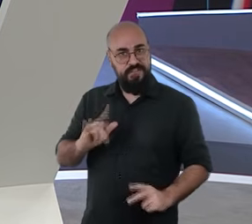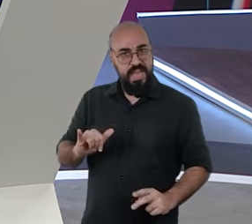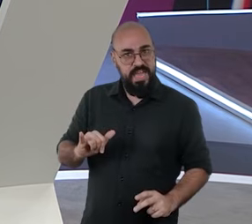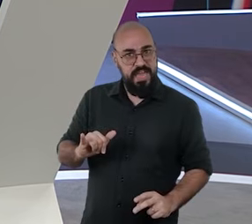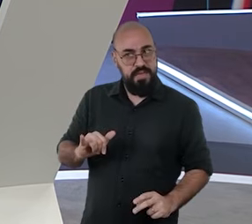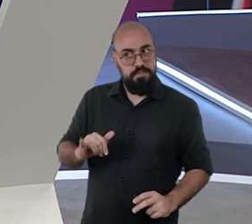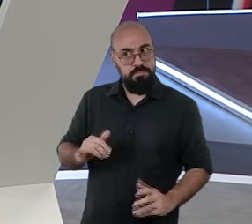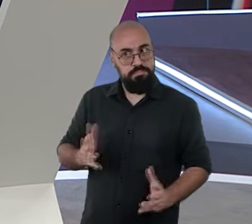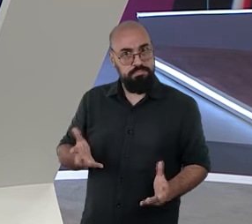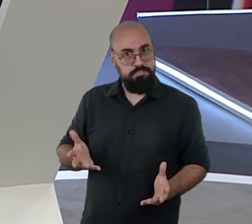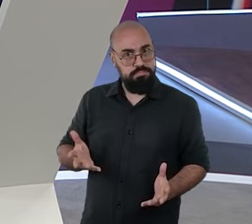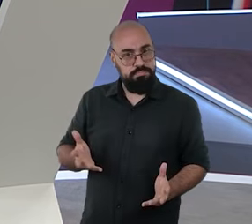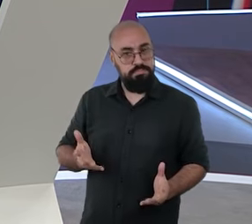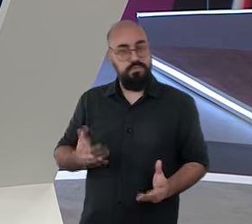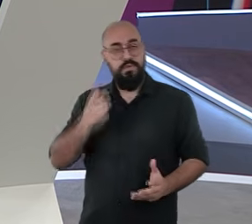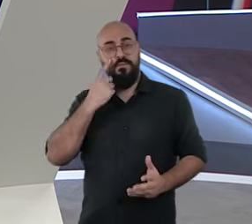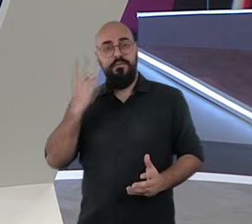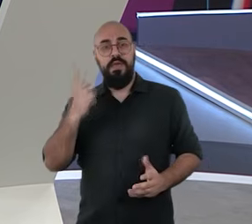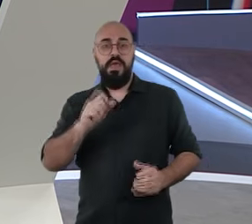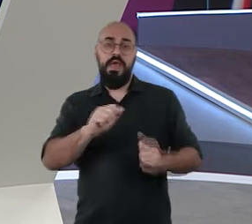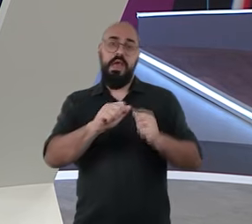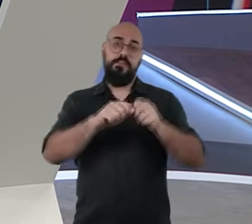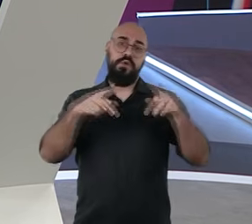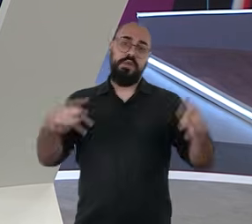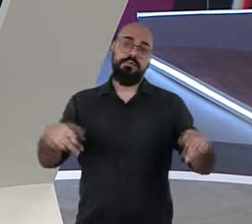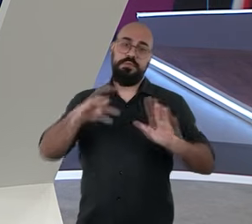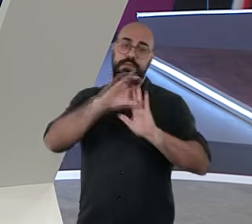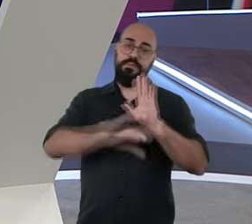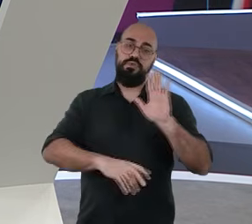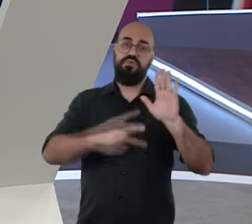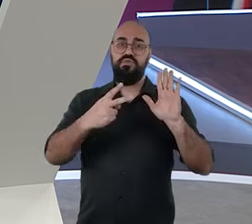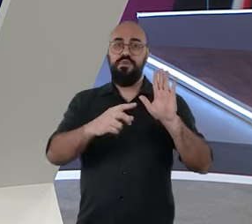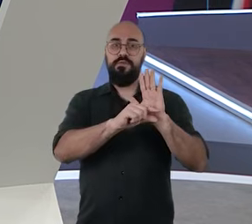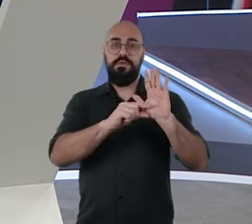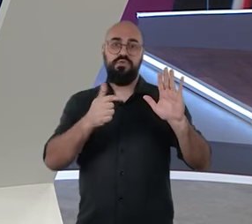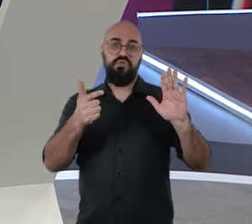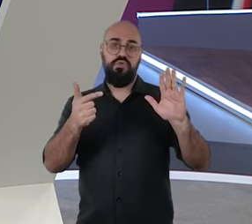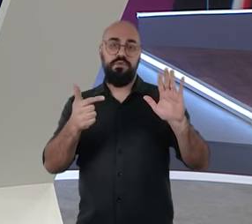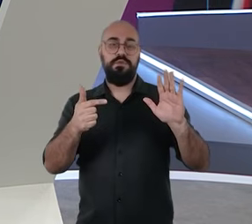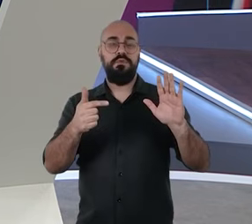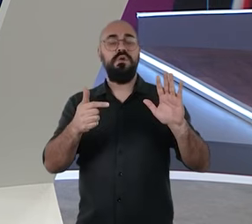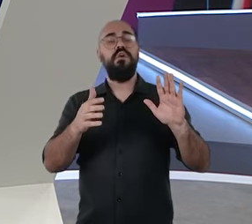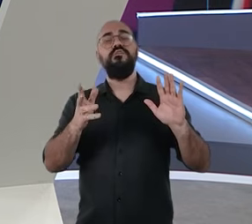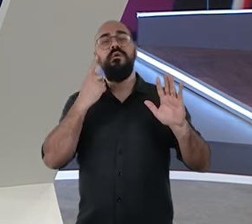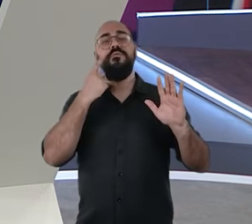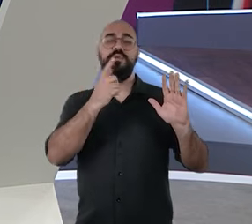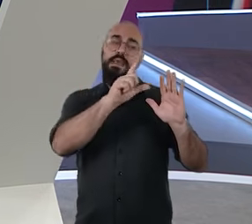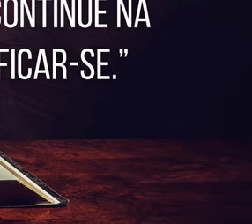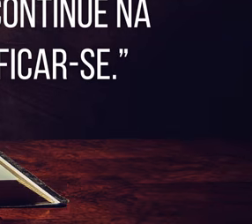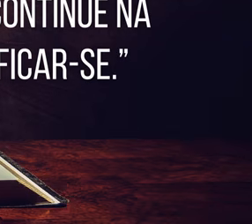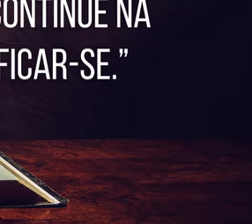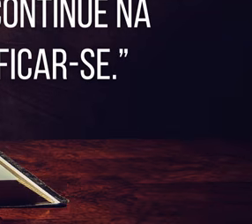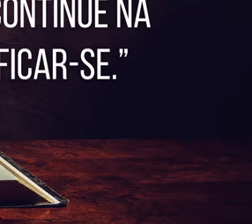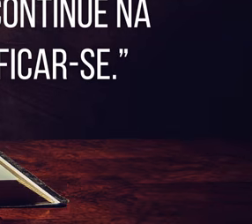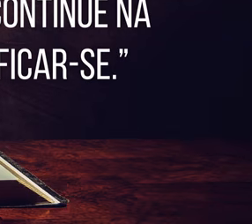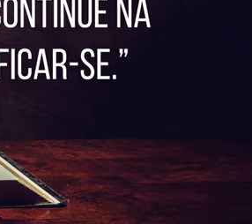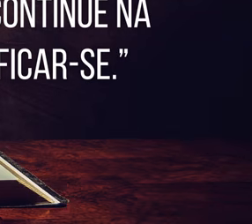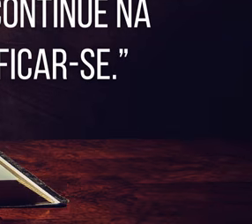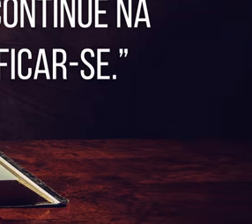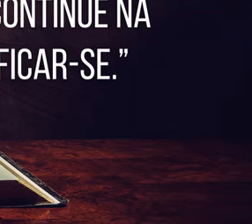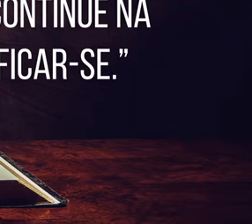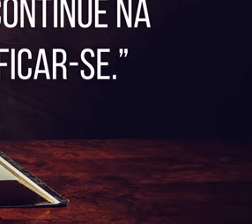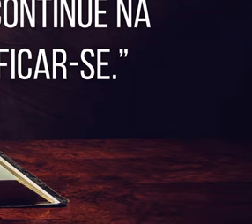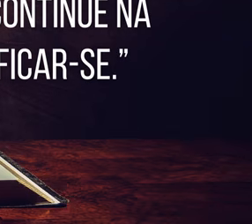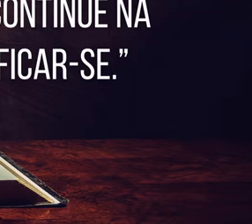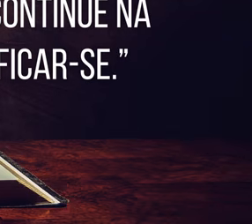até Apocalipse 22, versos 12 e depois o verso 11. Vamos ler ao contrário. Primeiro o 12 e depois o 11. Diz assim, olha. Eis que venho sem